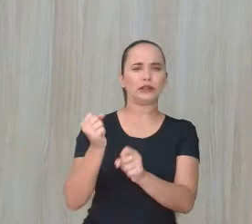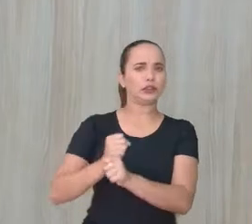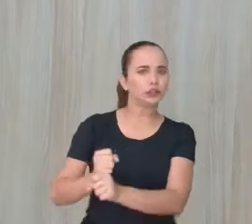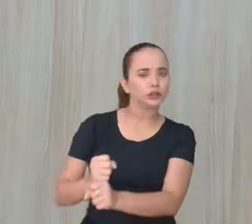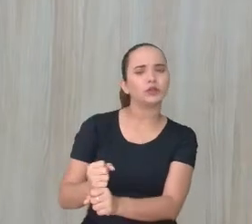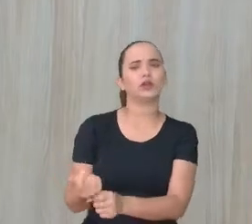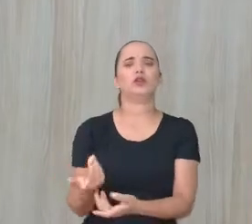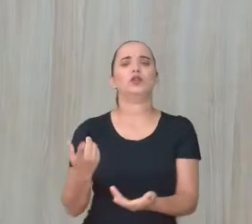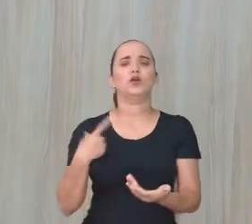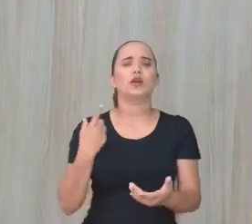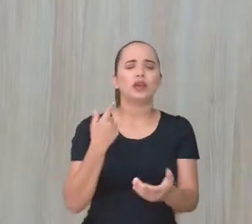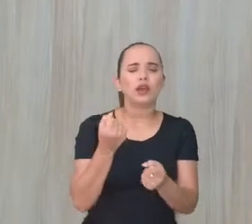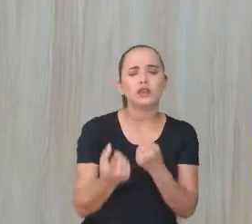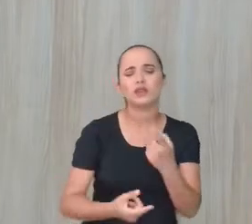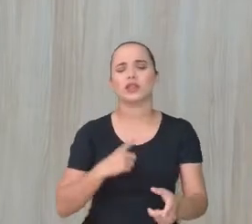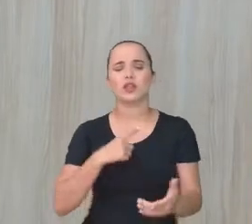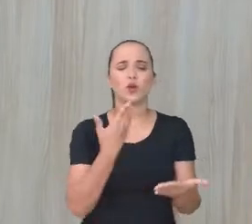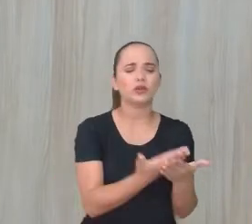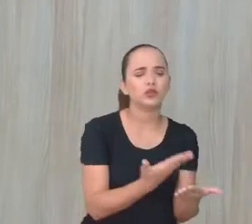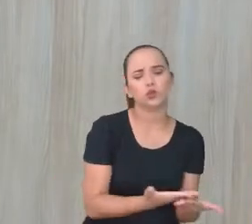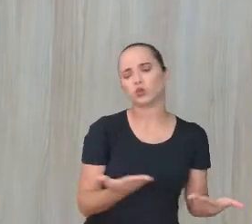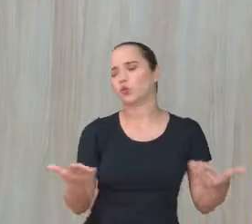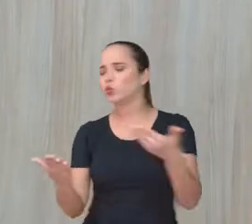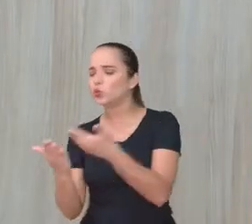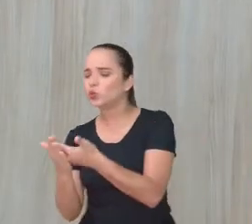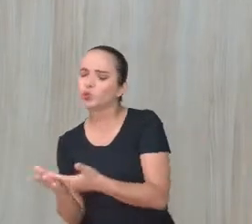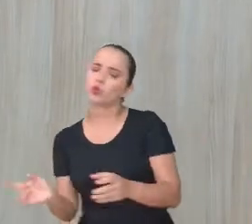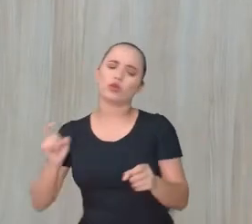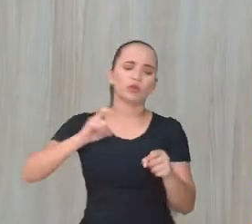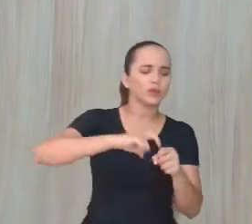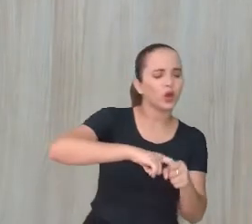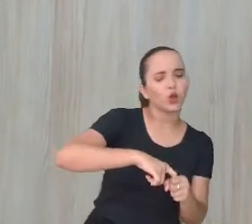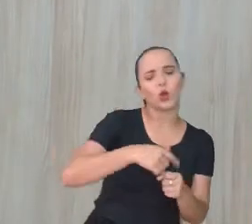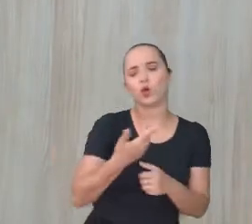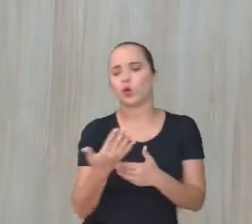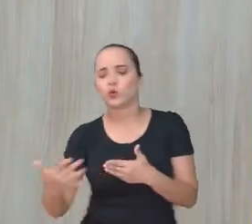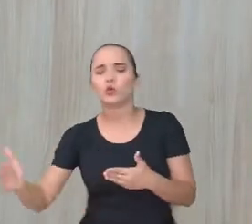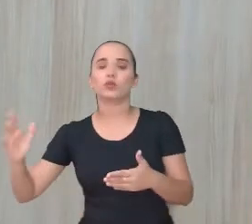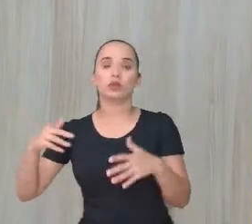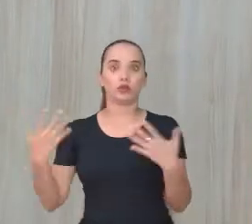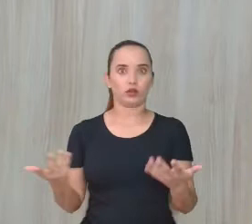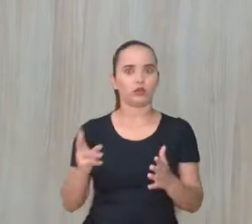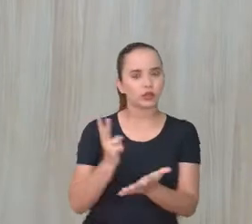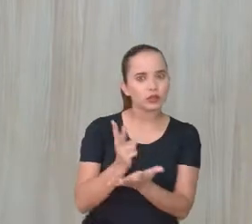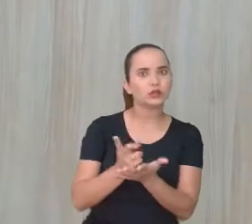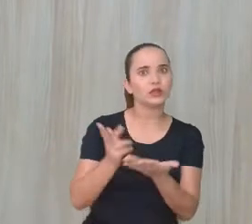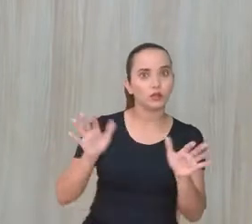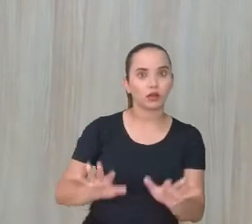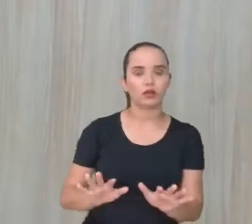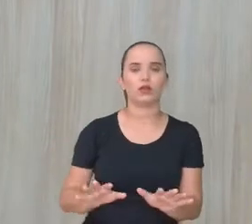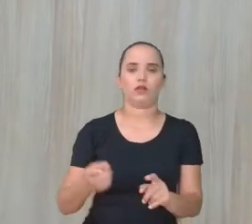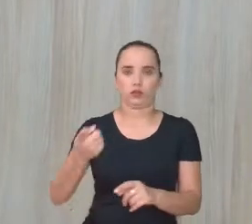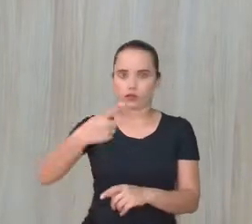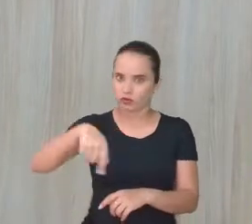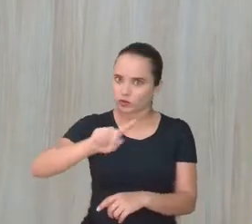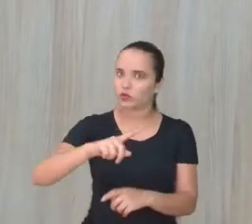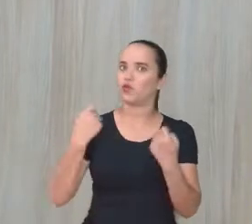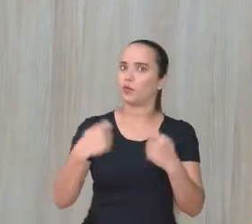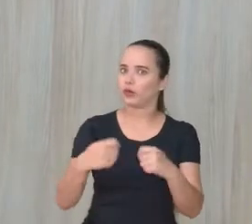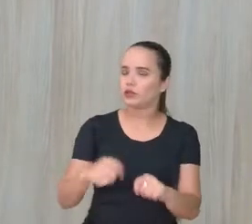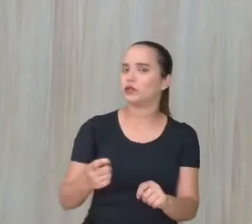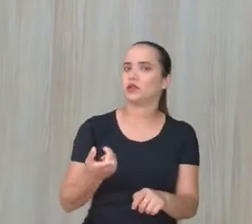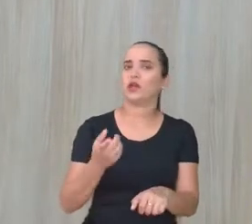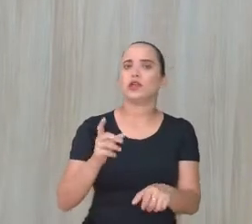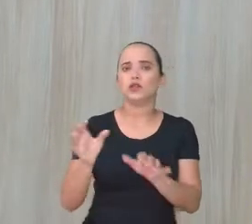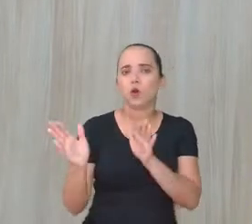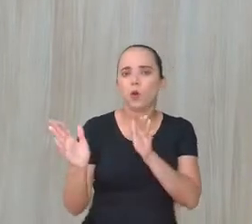aprimorando, trazendo outras abordagens dos conteúdos, certo? Vocês têm que reservar esses minutinhos para se